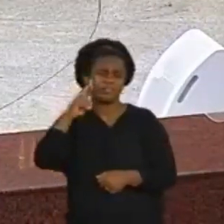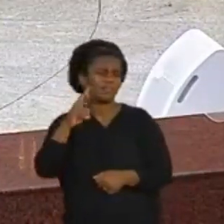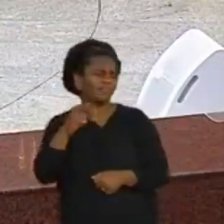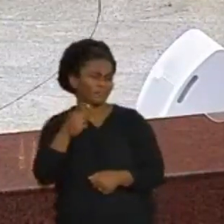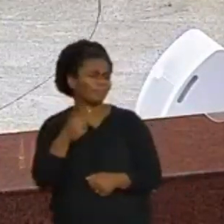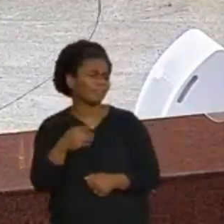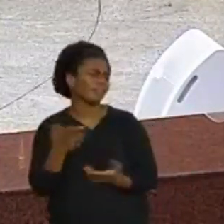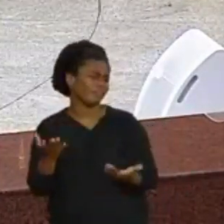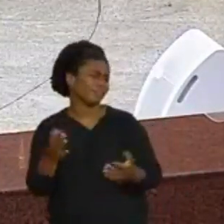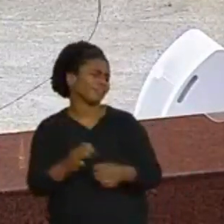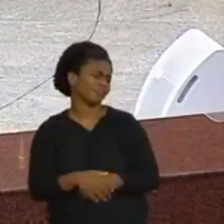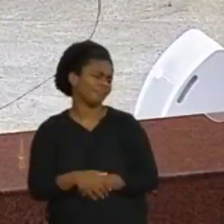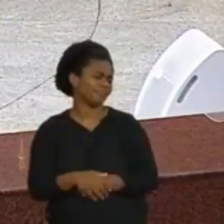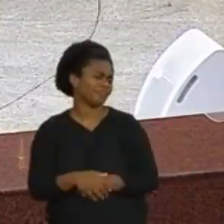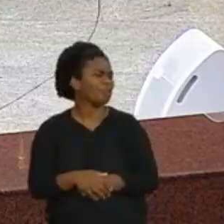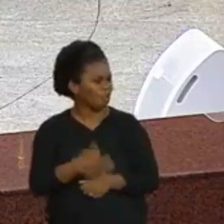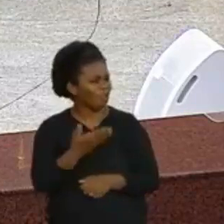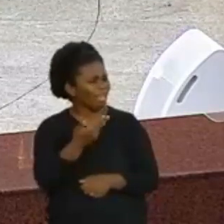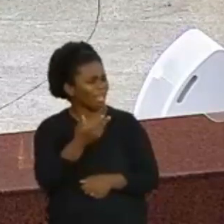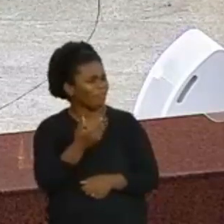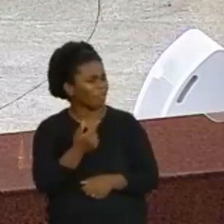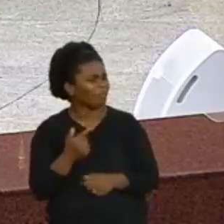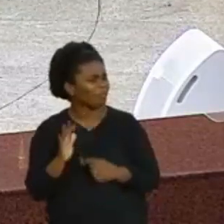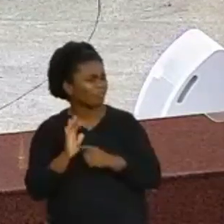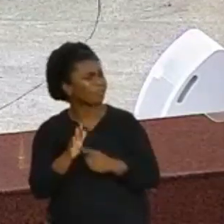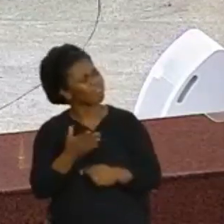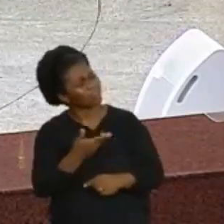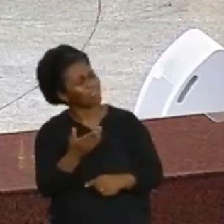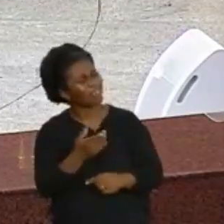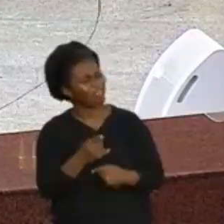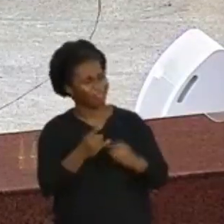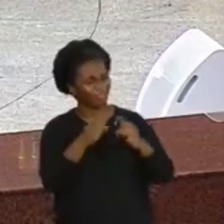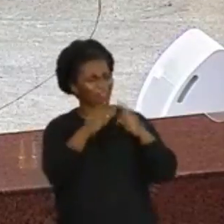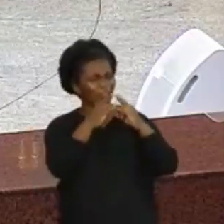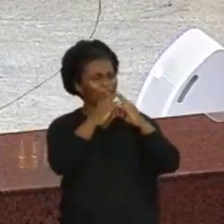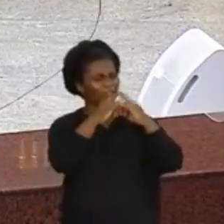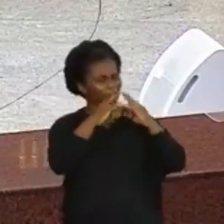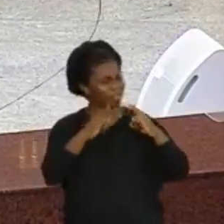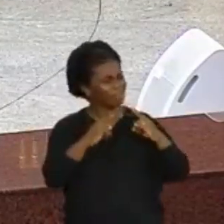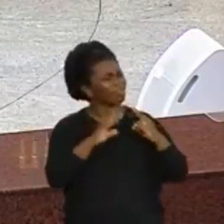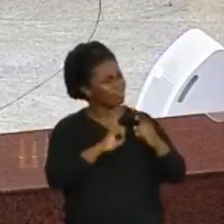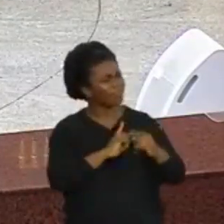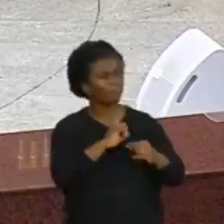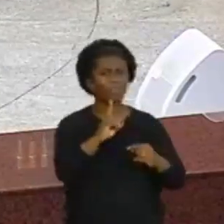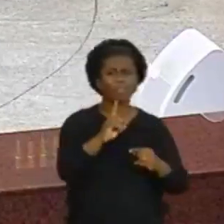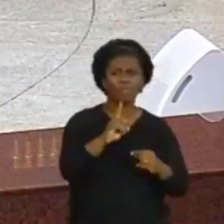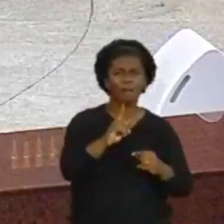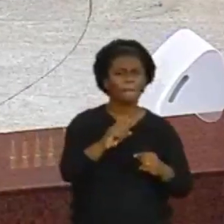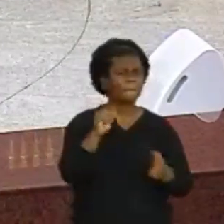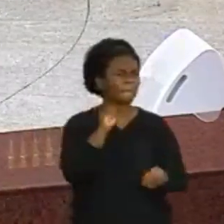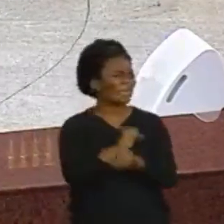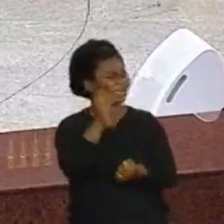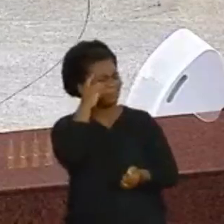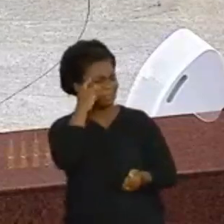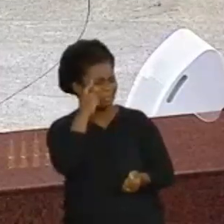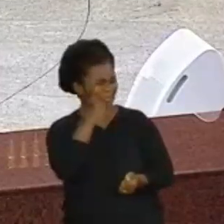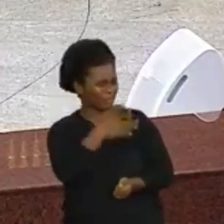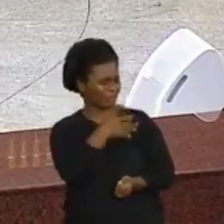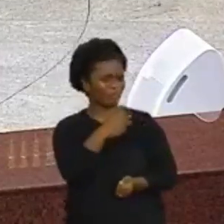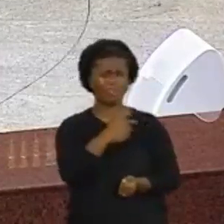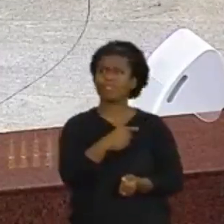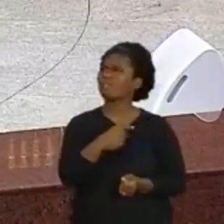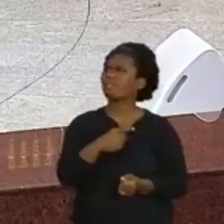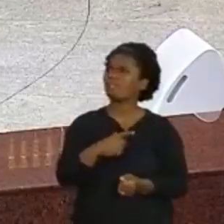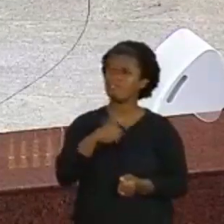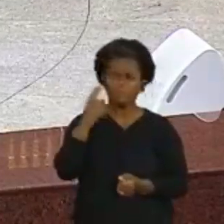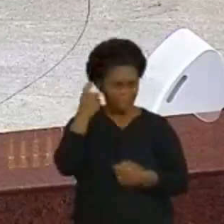Abraão, dá uma saidinha aqui, sai dessa tenda aí, para de pensar no seu filho, eu não estou